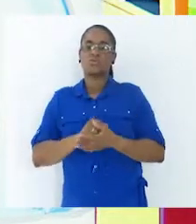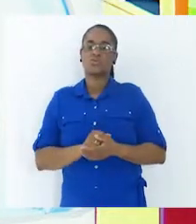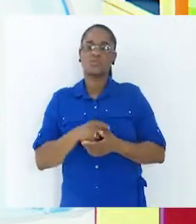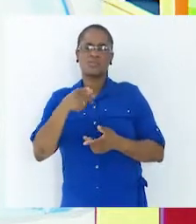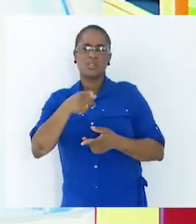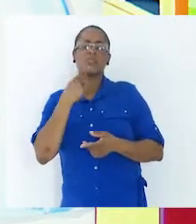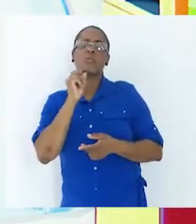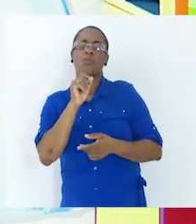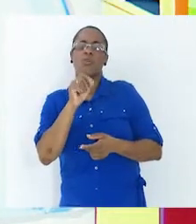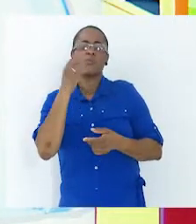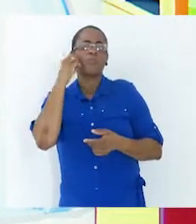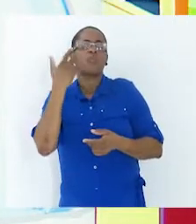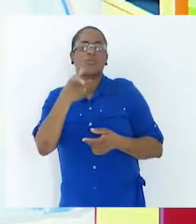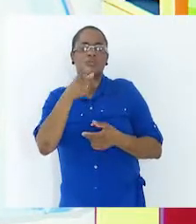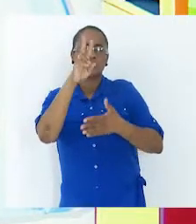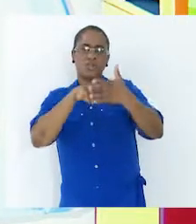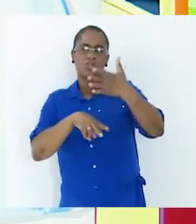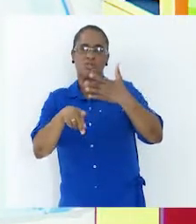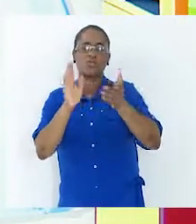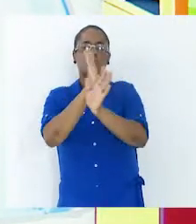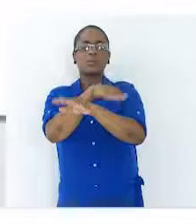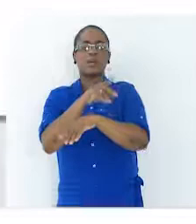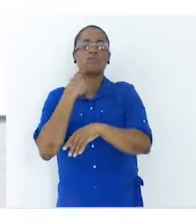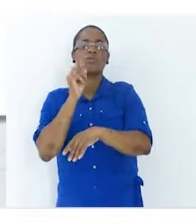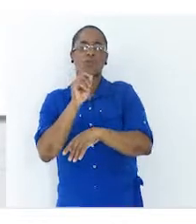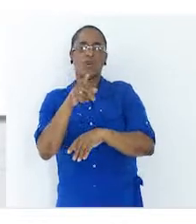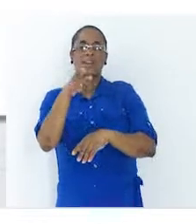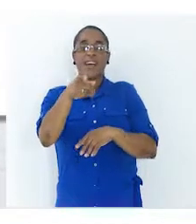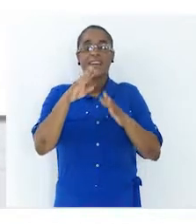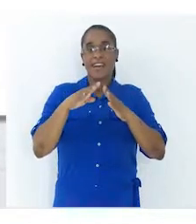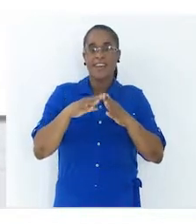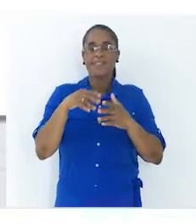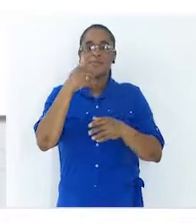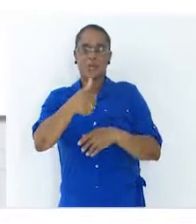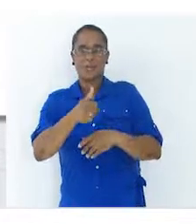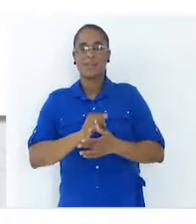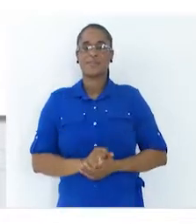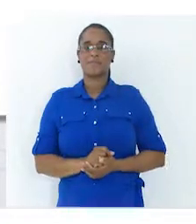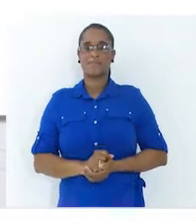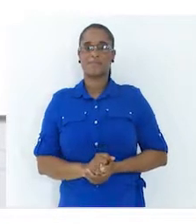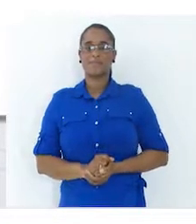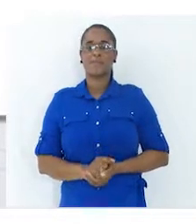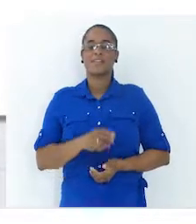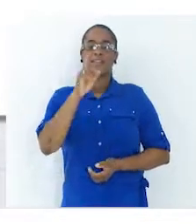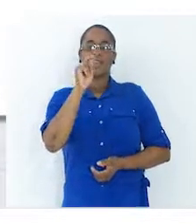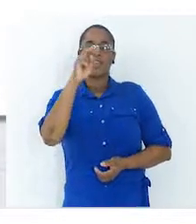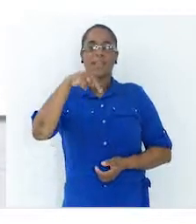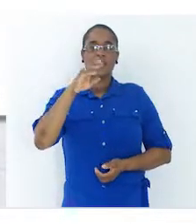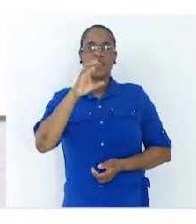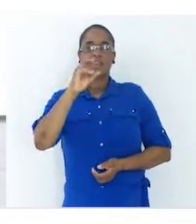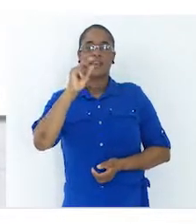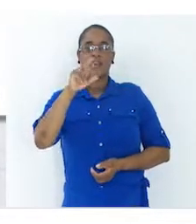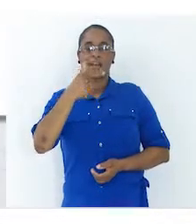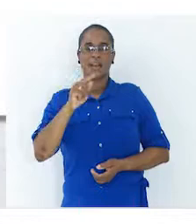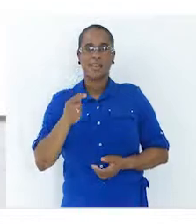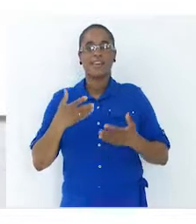chama este tipo de texto publicitário? Lá em casa? Muito bem! Encarte. E,